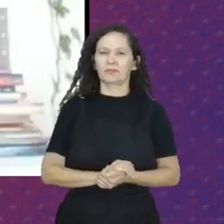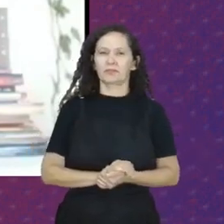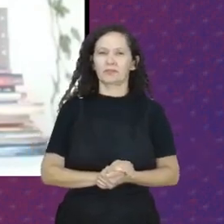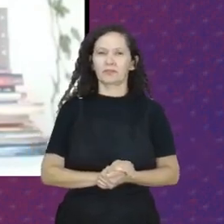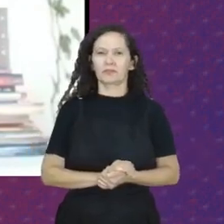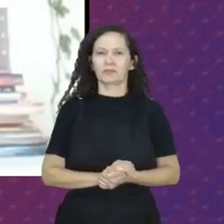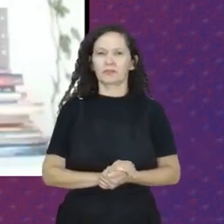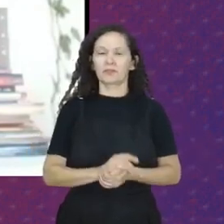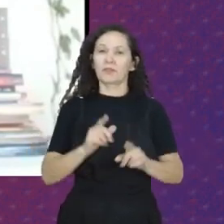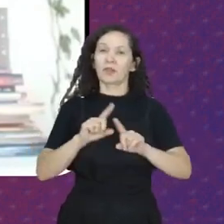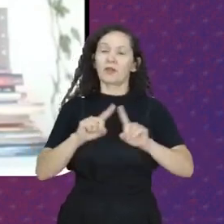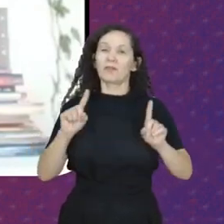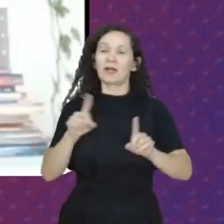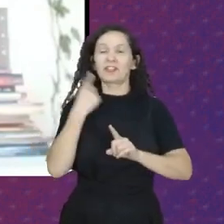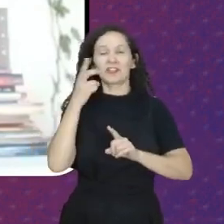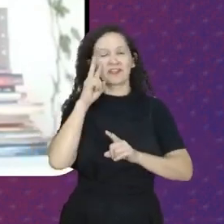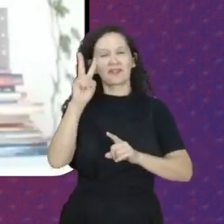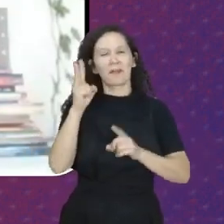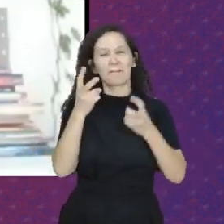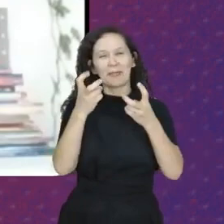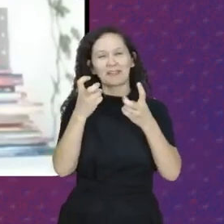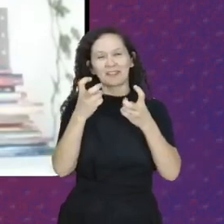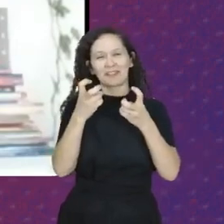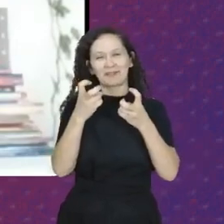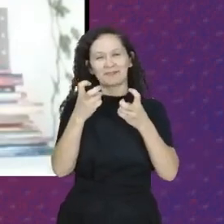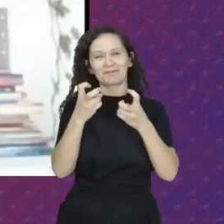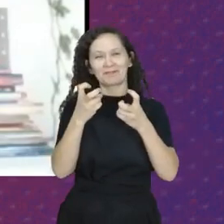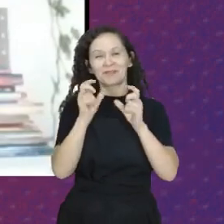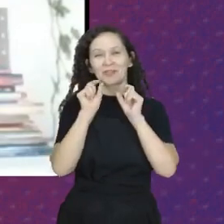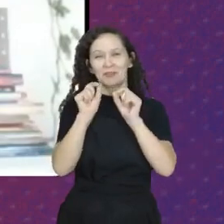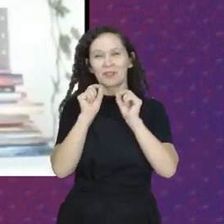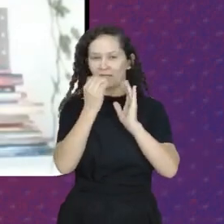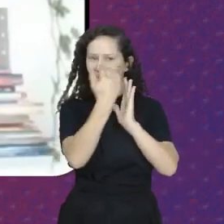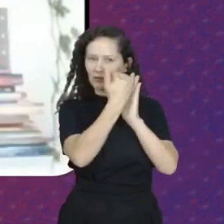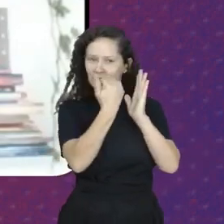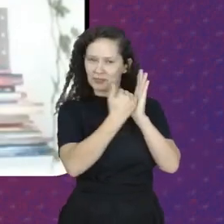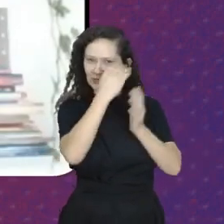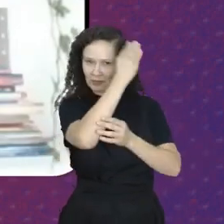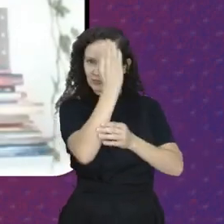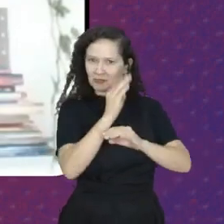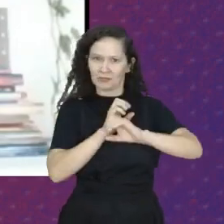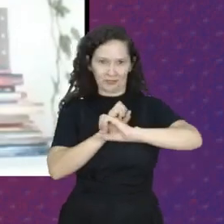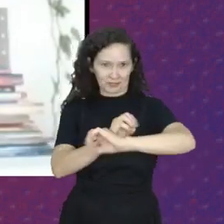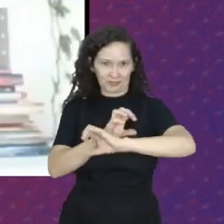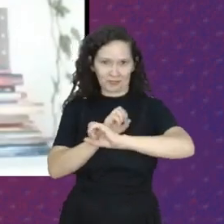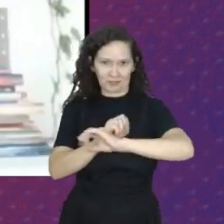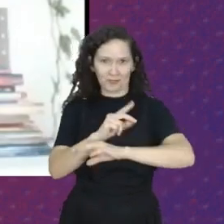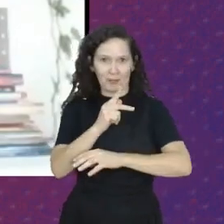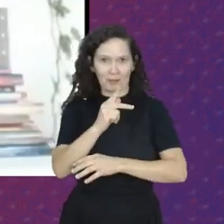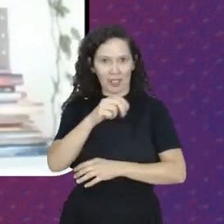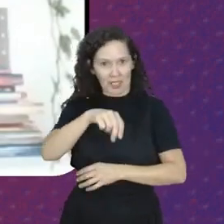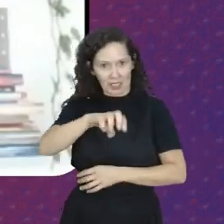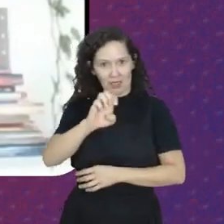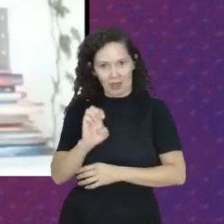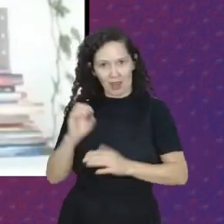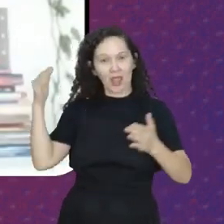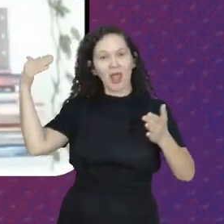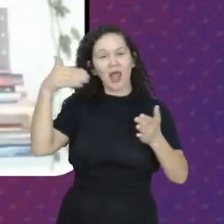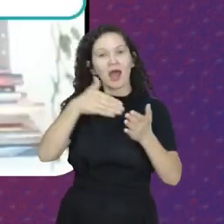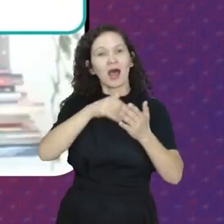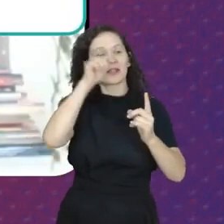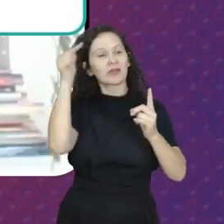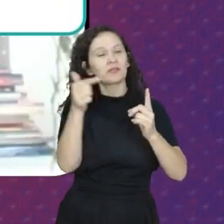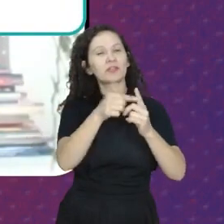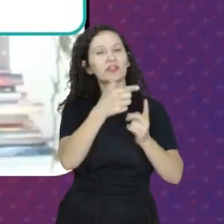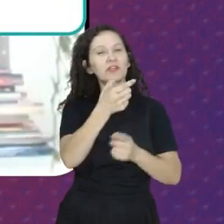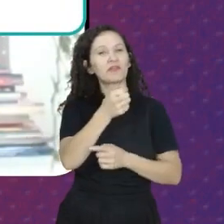mas, no entanto, a gente já viu que não atendeu. Quer dizer, o Plano Nacional de Educação tem a meta até 2024